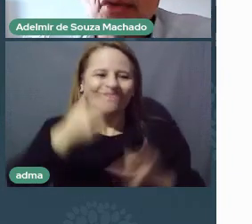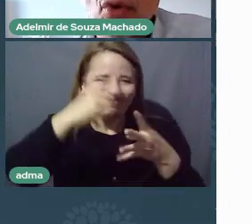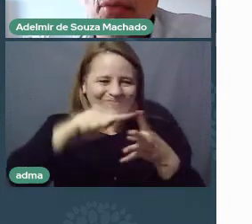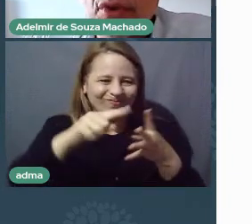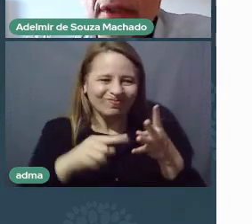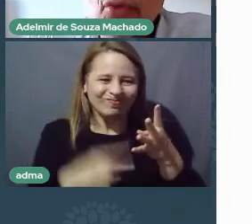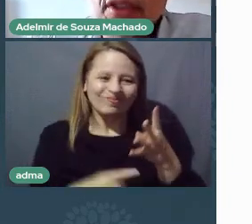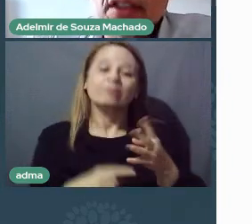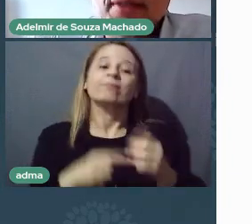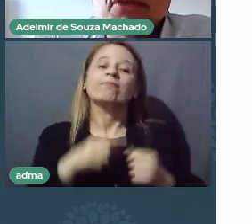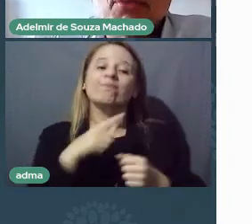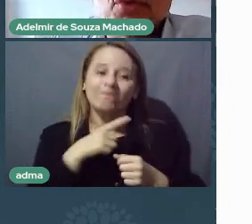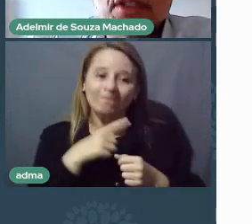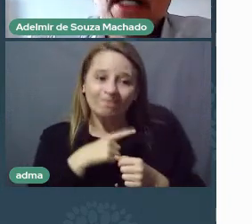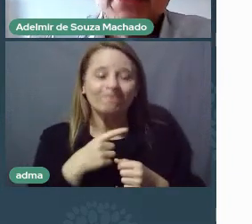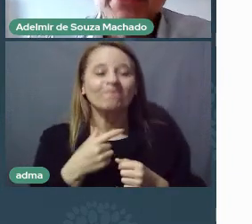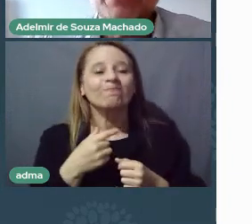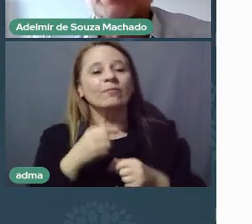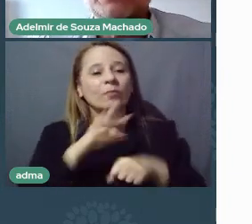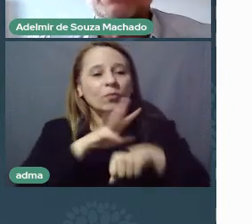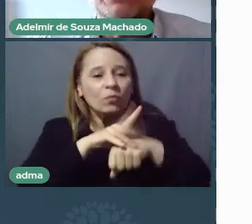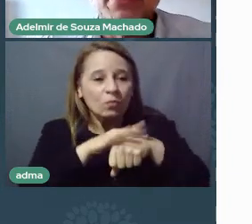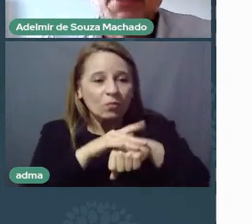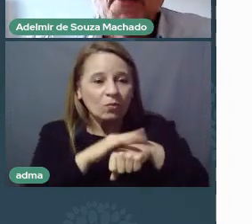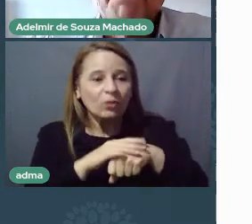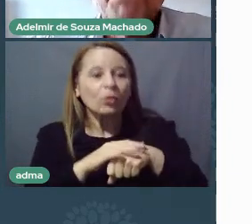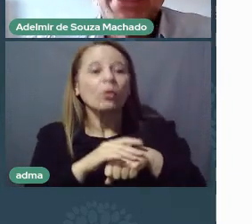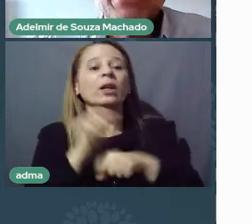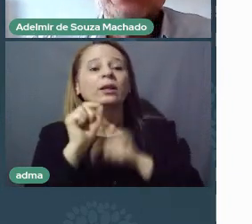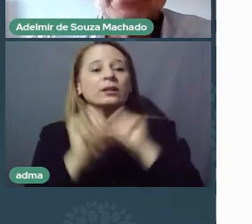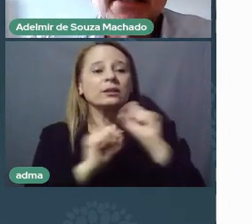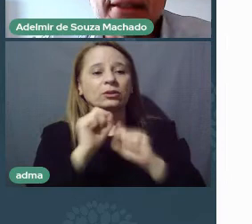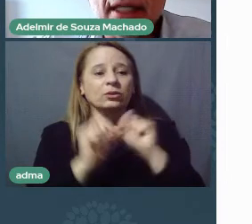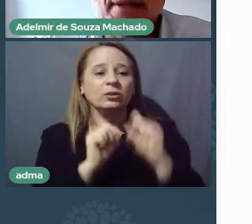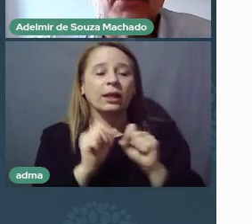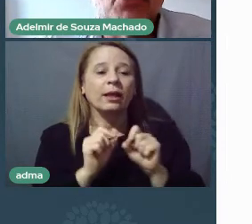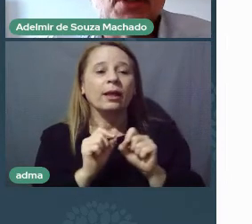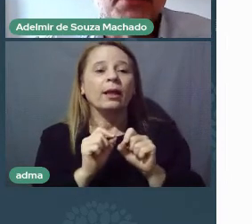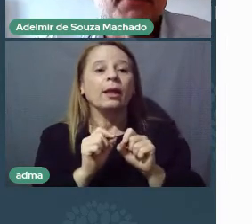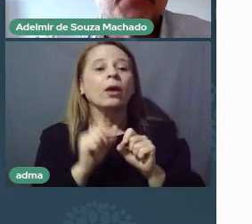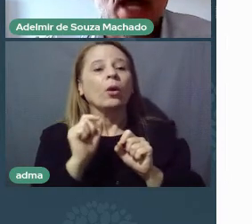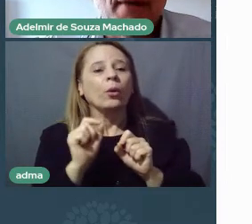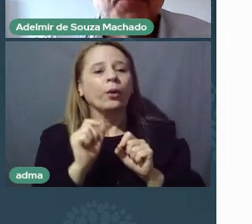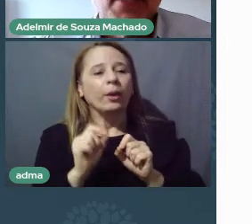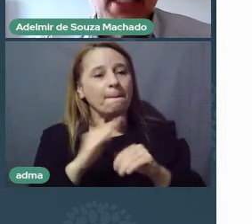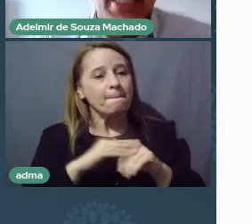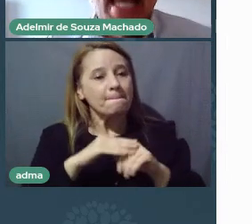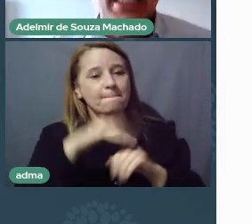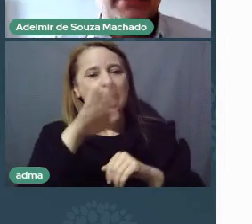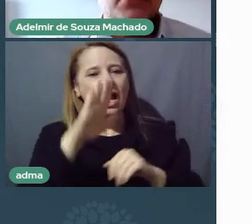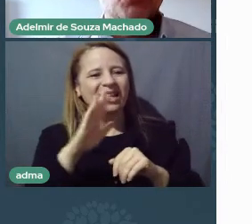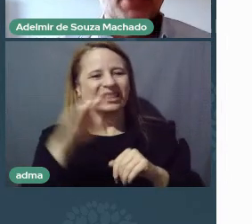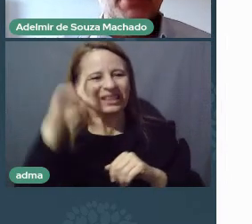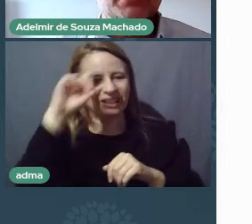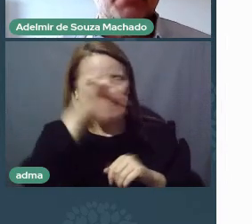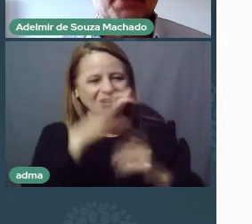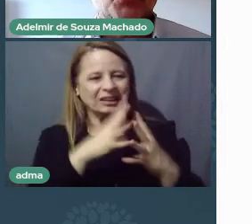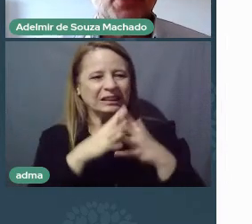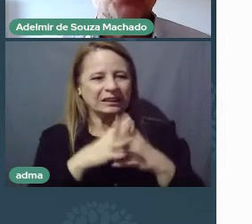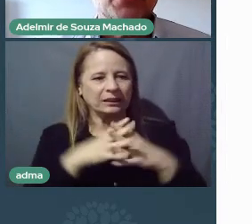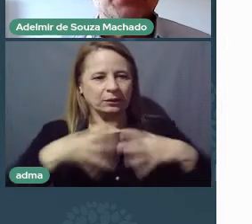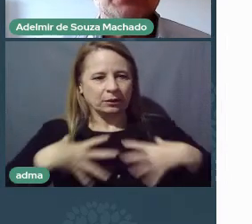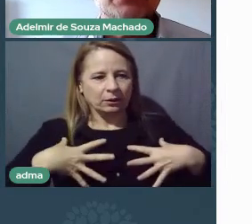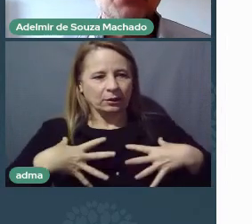Essas são mais comuns, são doenças mais comuns naqueles que têm mais exacerbações, tá? Essas